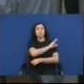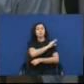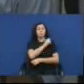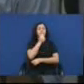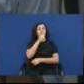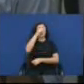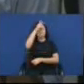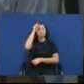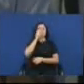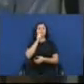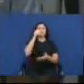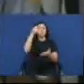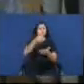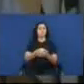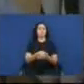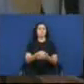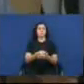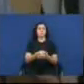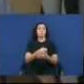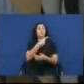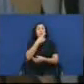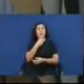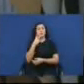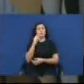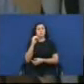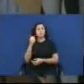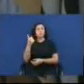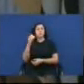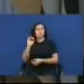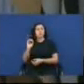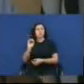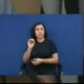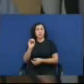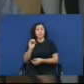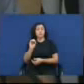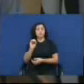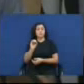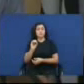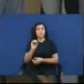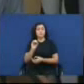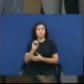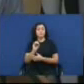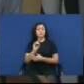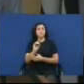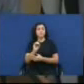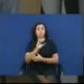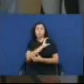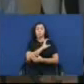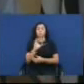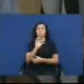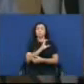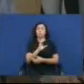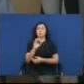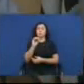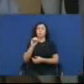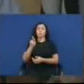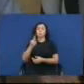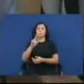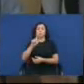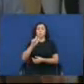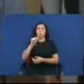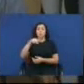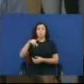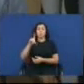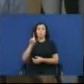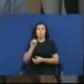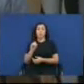Municipal de Limeira. E na época, em 2010, a pedido do então coordenador, senhor Orlando, coordenador